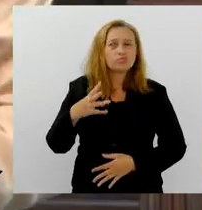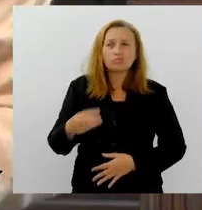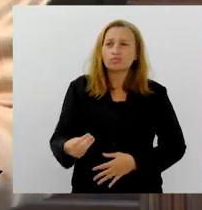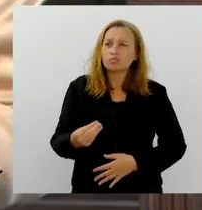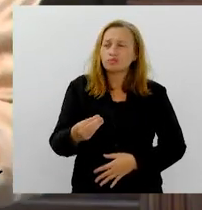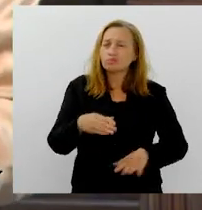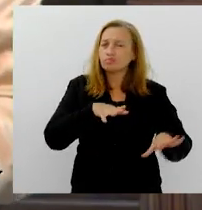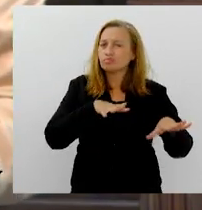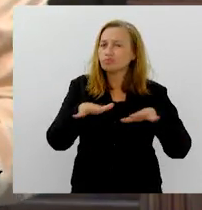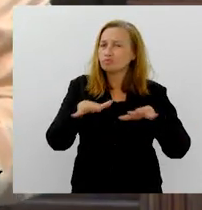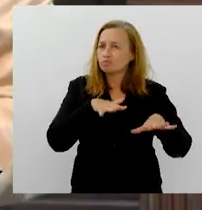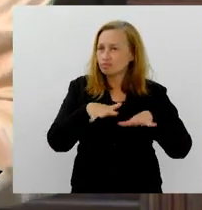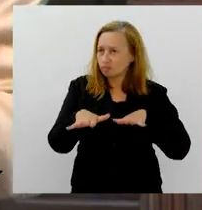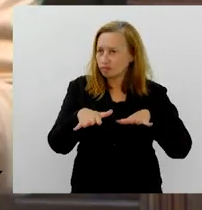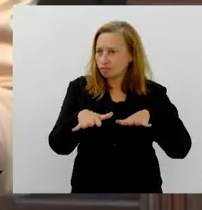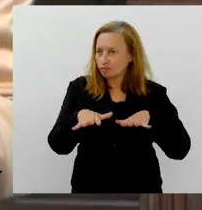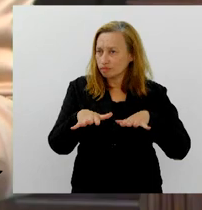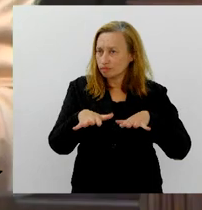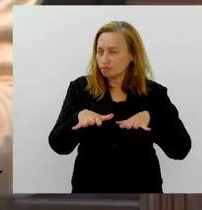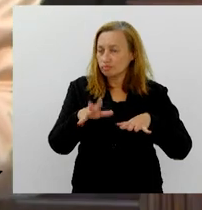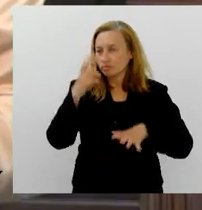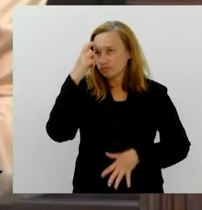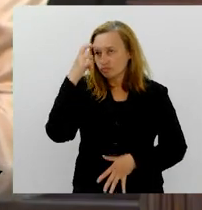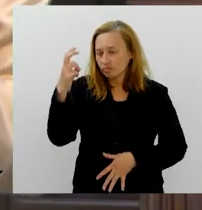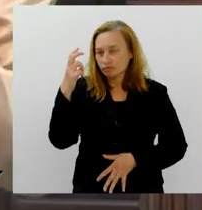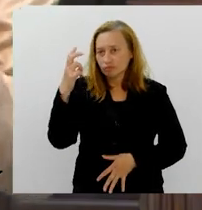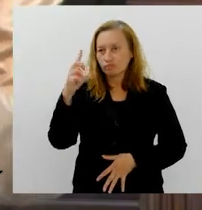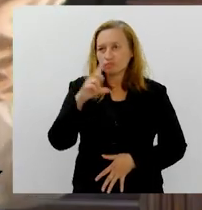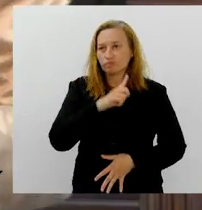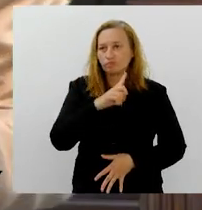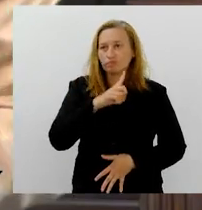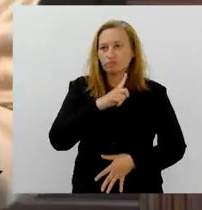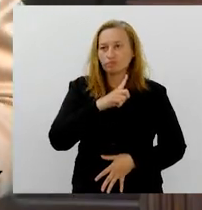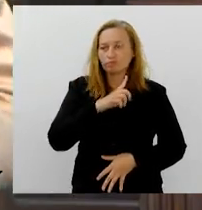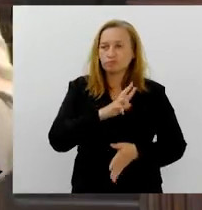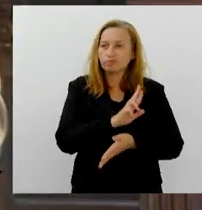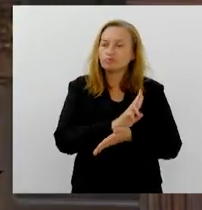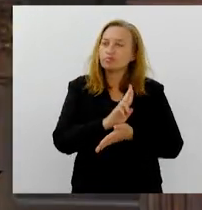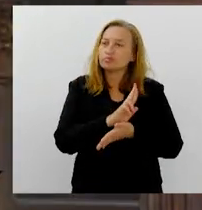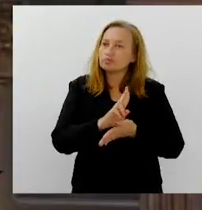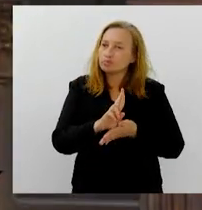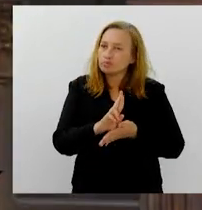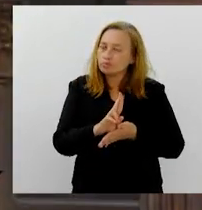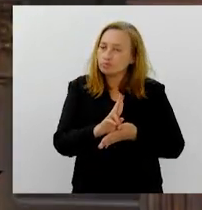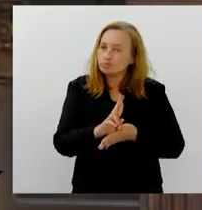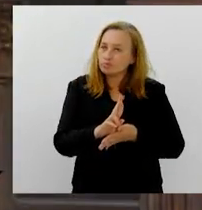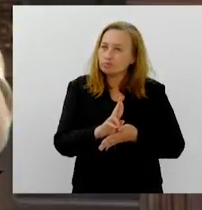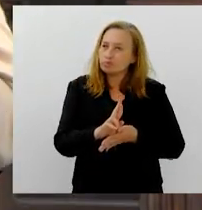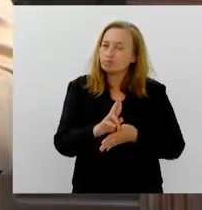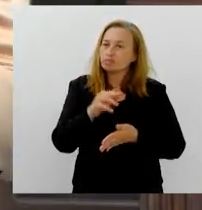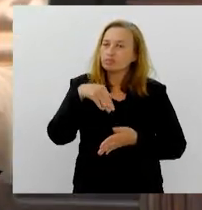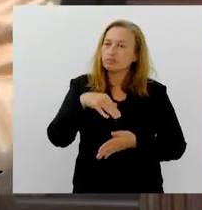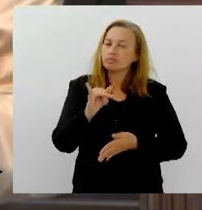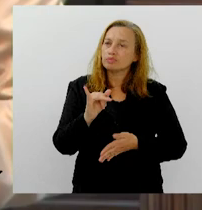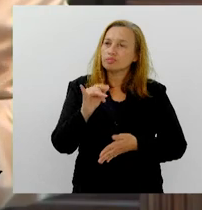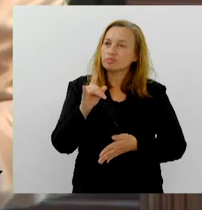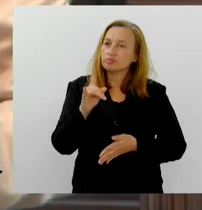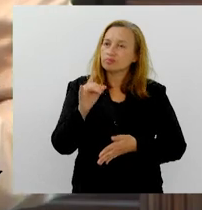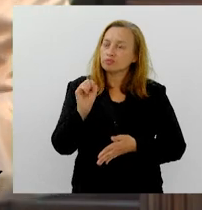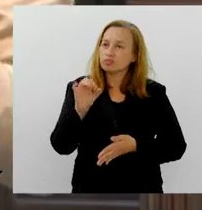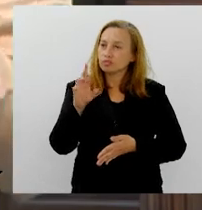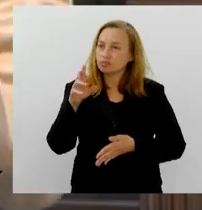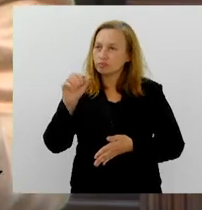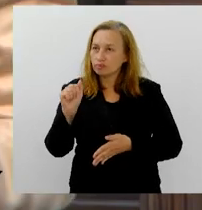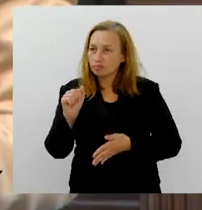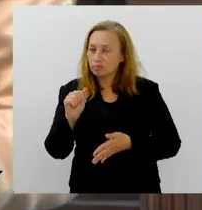move. E cultura existe no racismo, na misoginia, na intolerância,